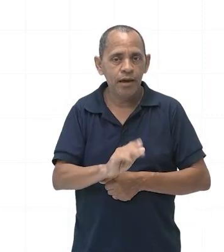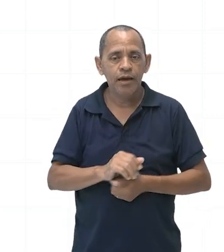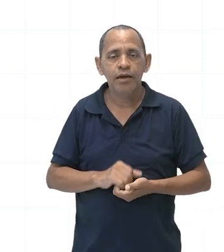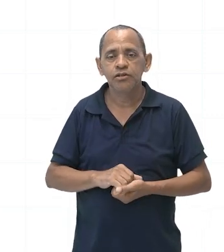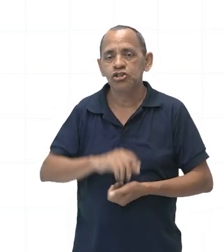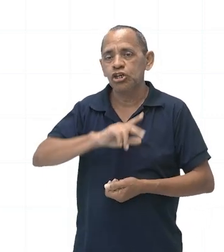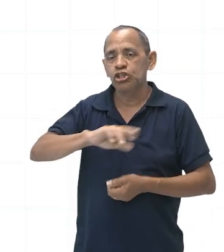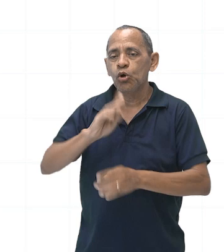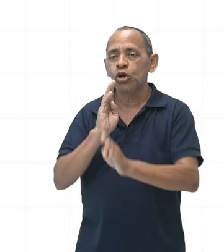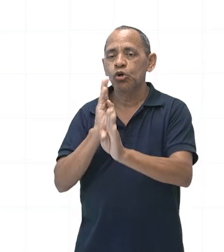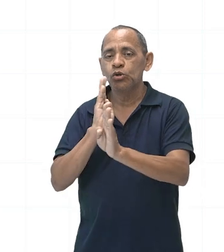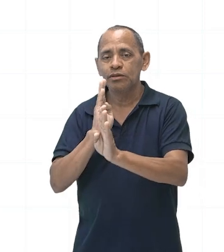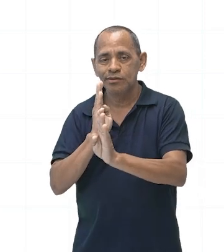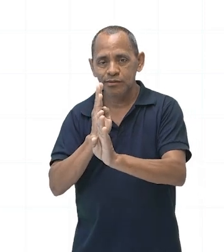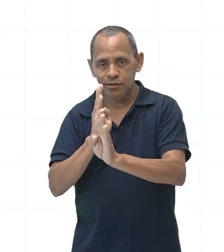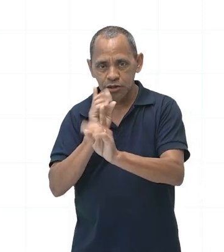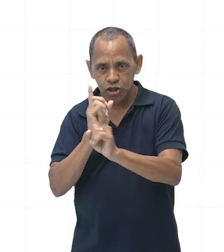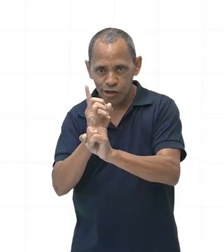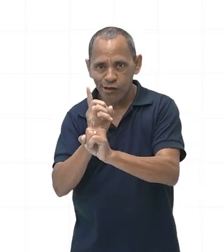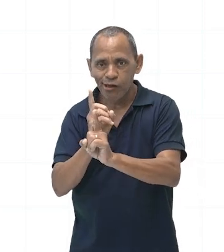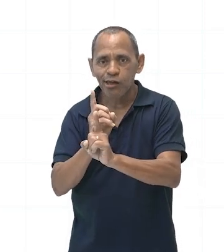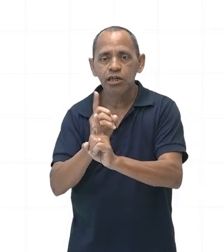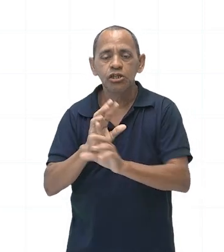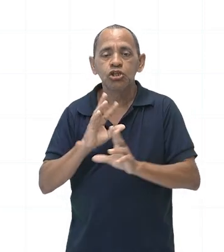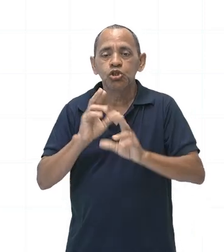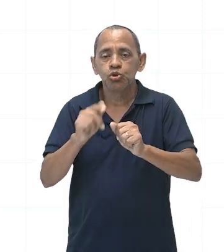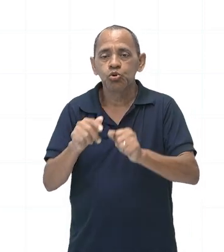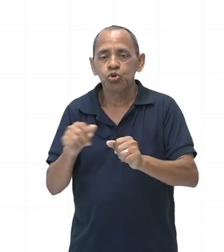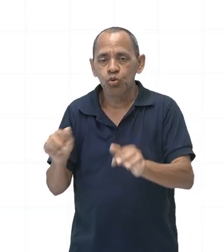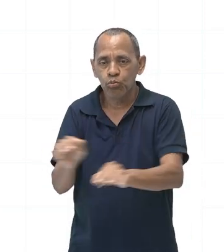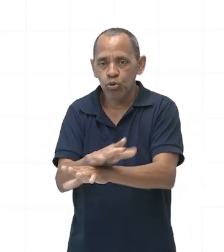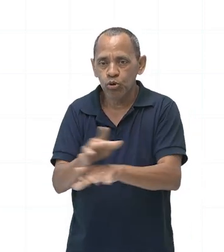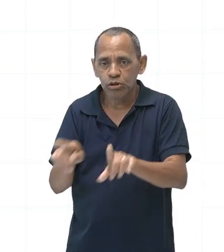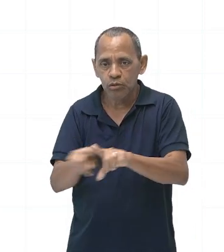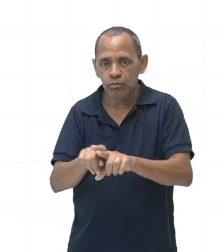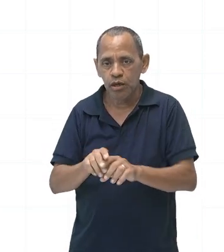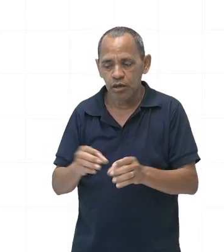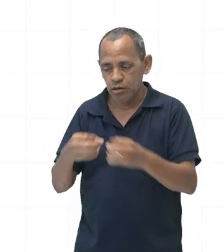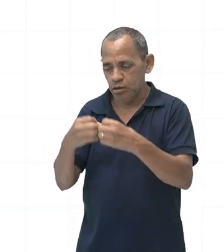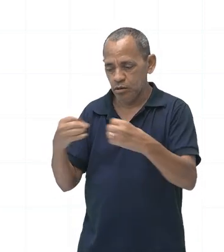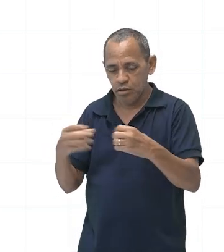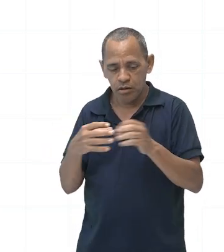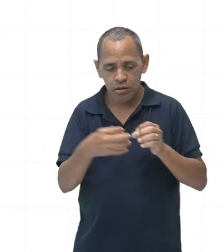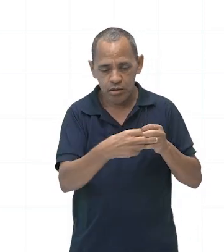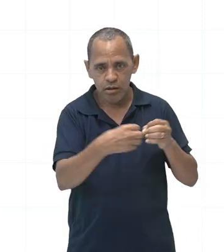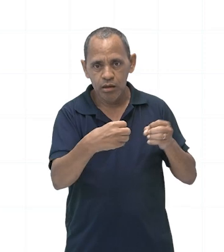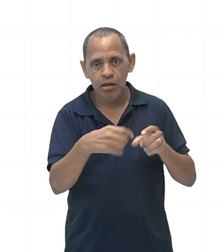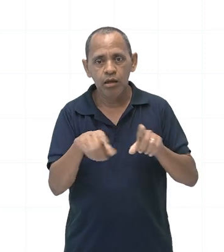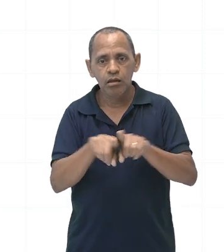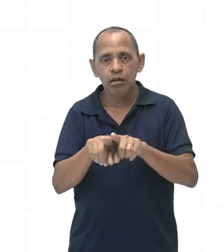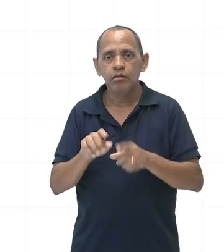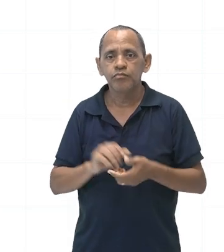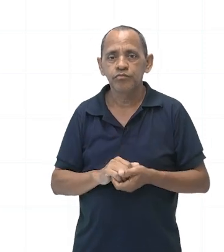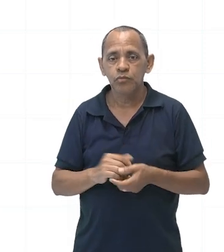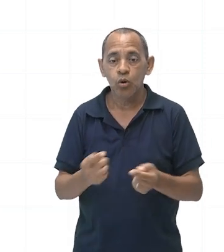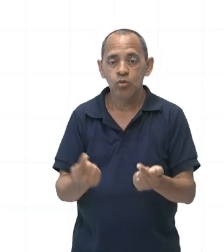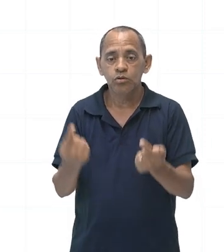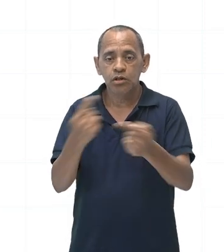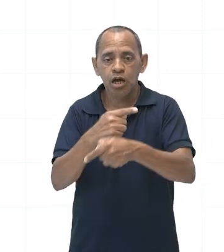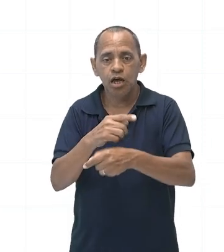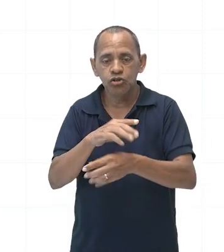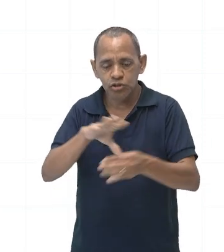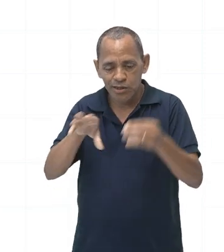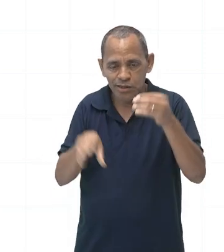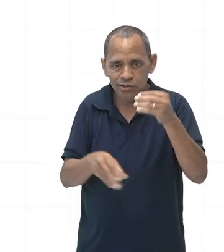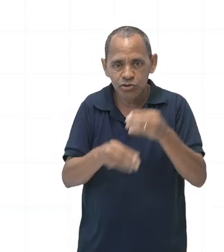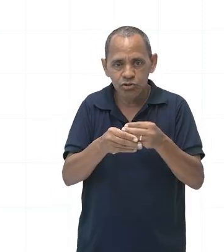tudo pronto. Eu tenho aí o cheguei e o encontrei. Ao invés de adicionar informação à primeira, eu